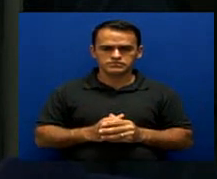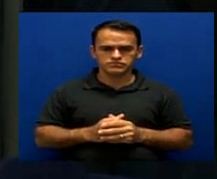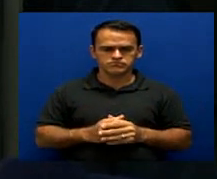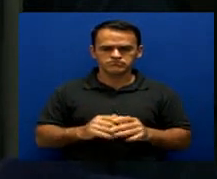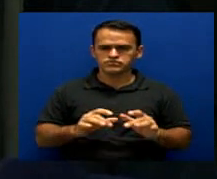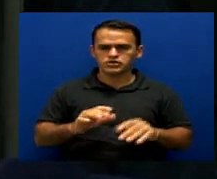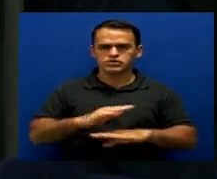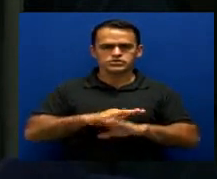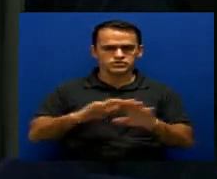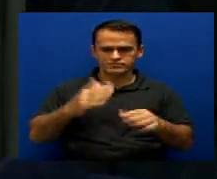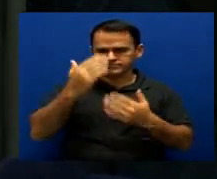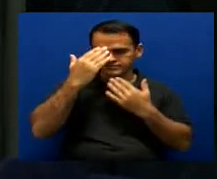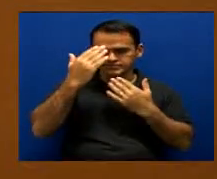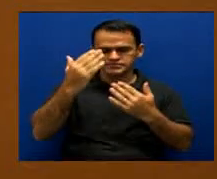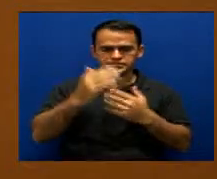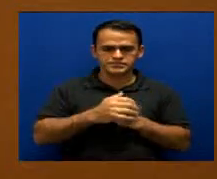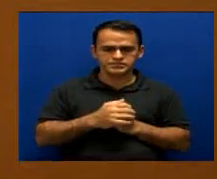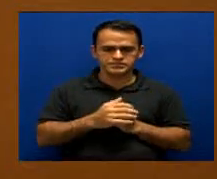obrigada